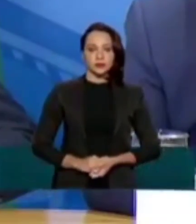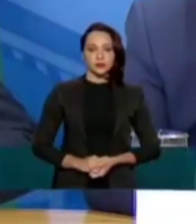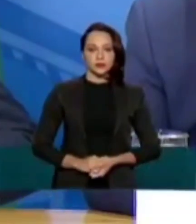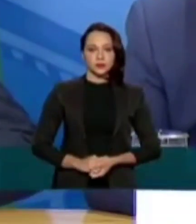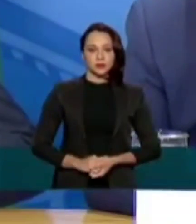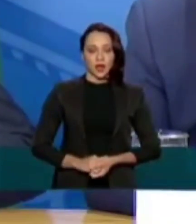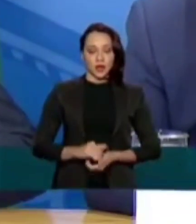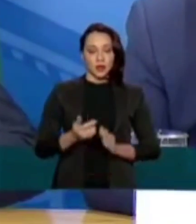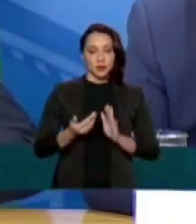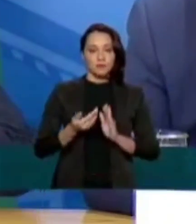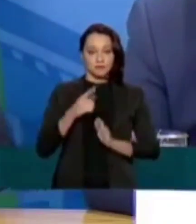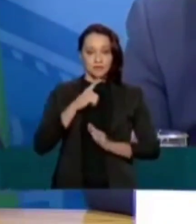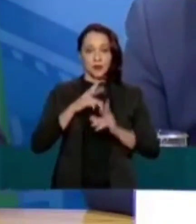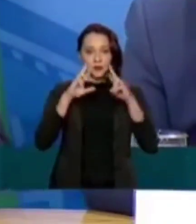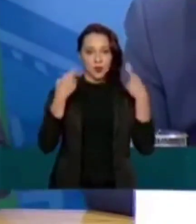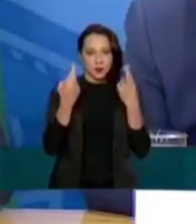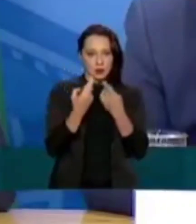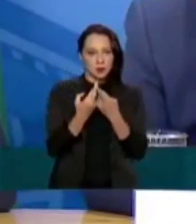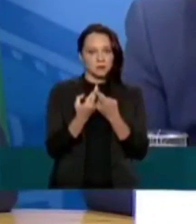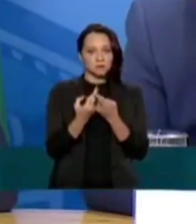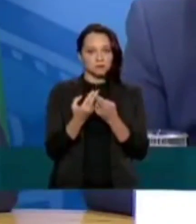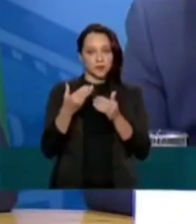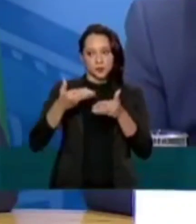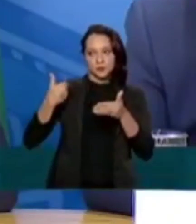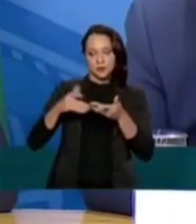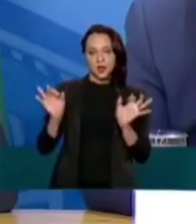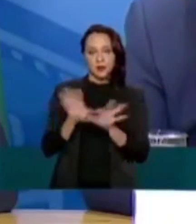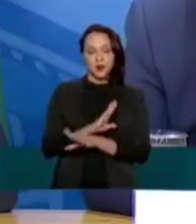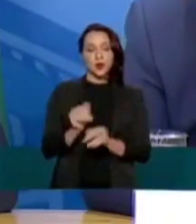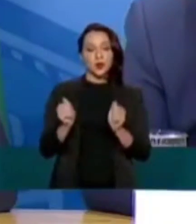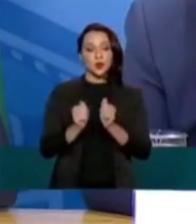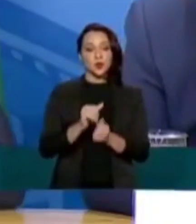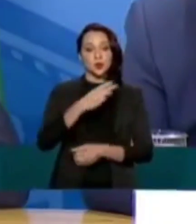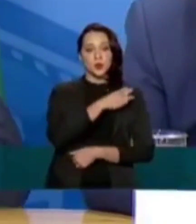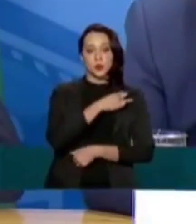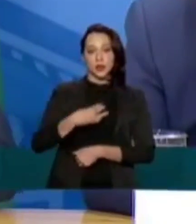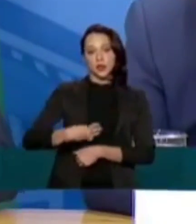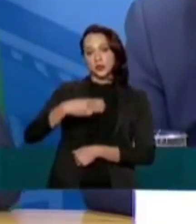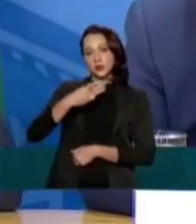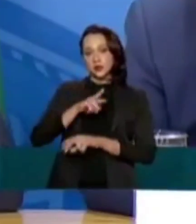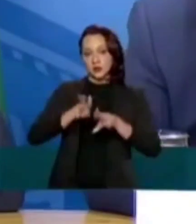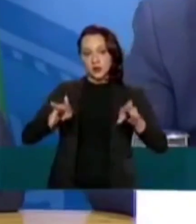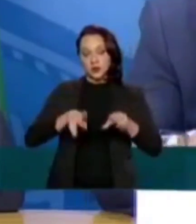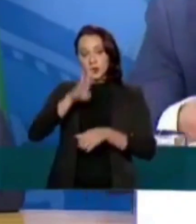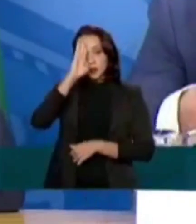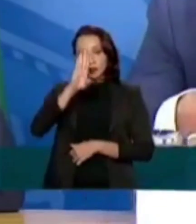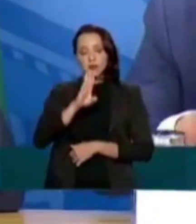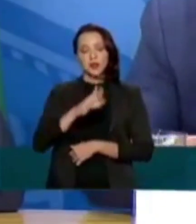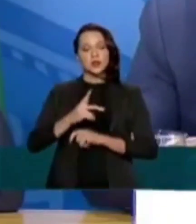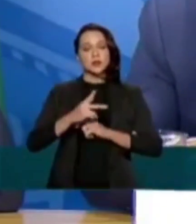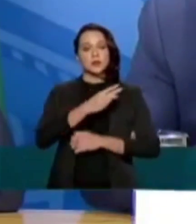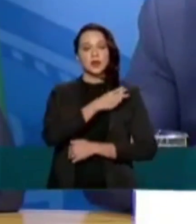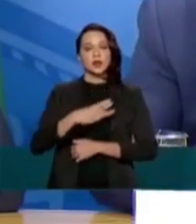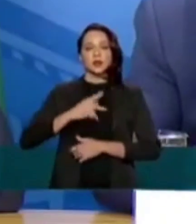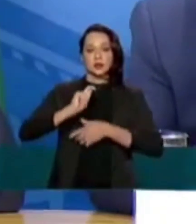Terminamos uma reunião agora há pouco. Os nossos ministros, em especial da área